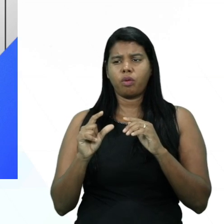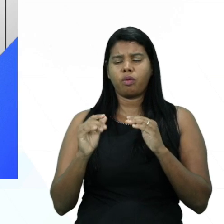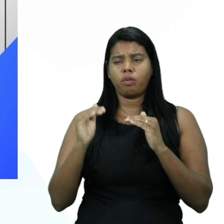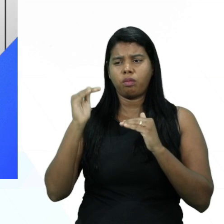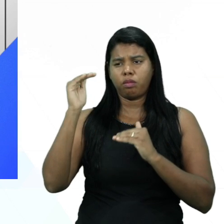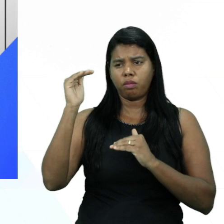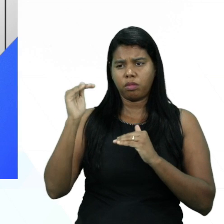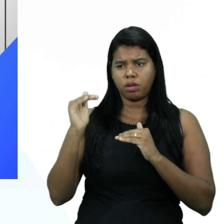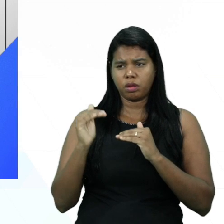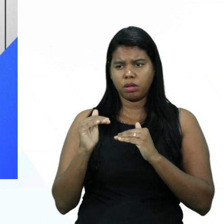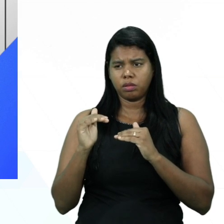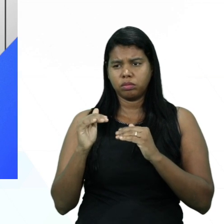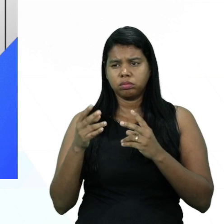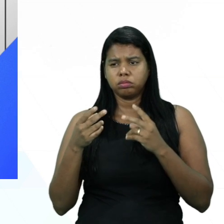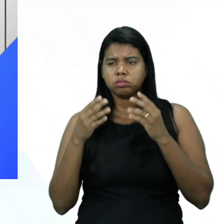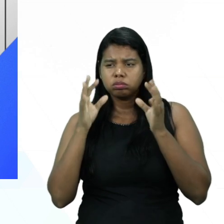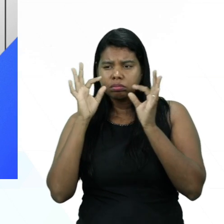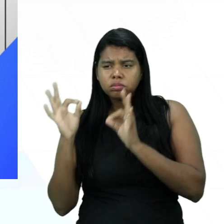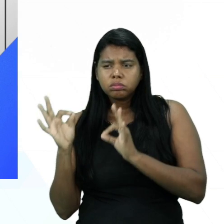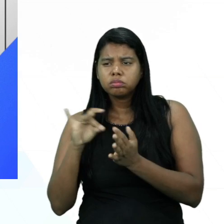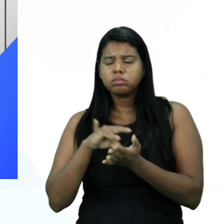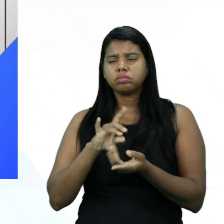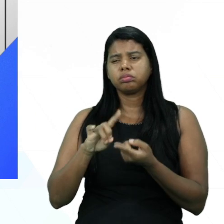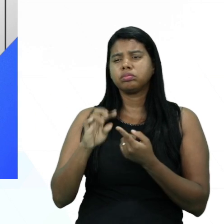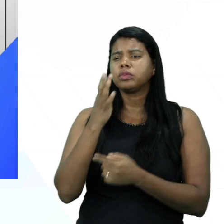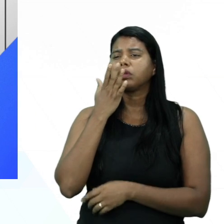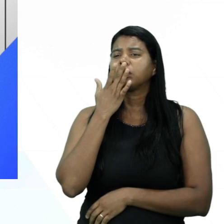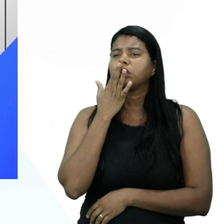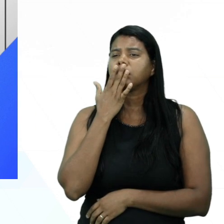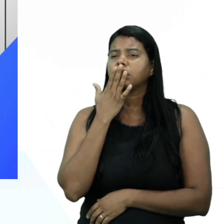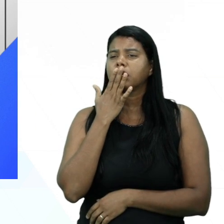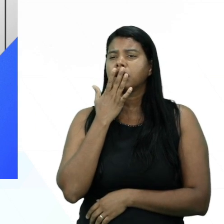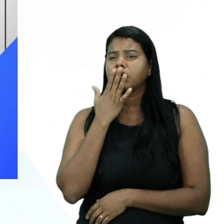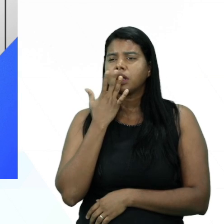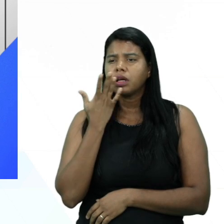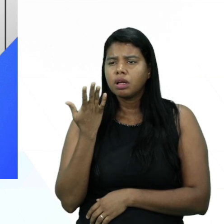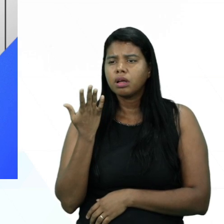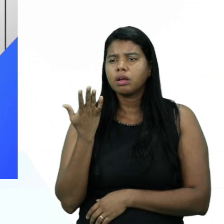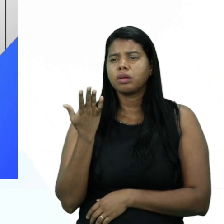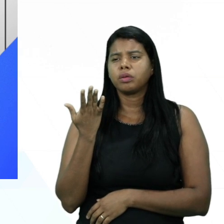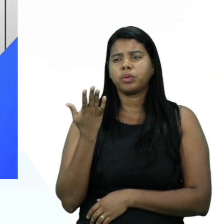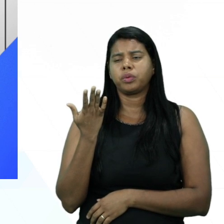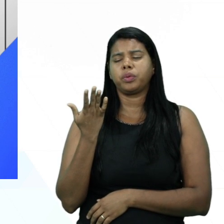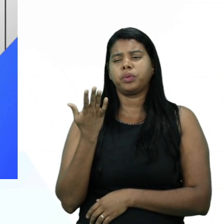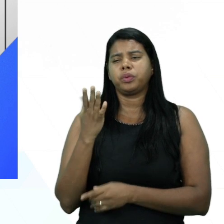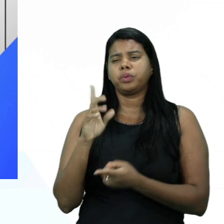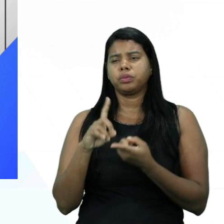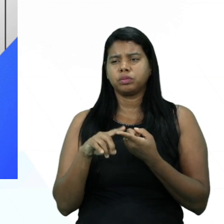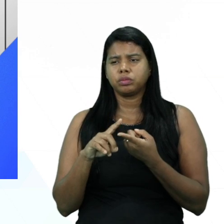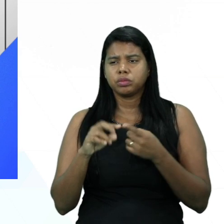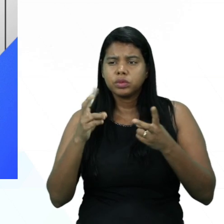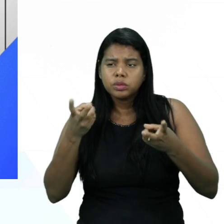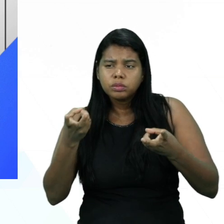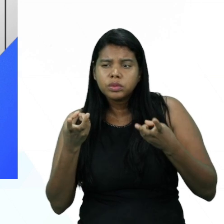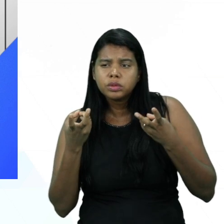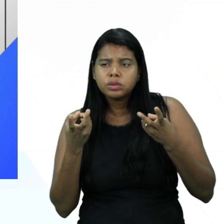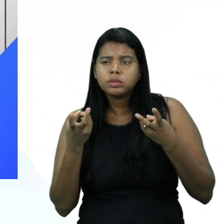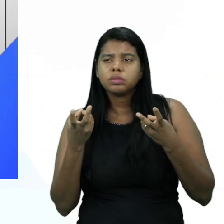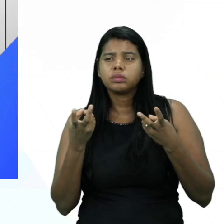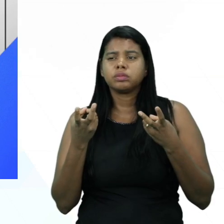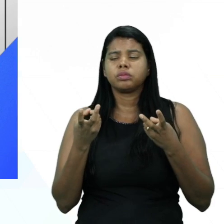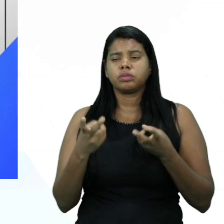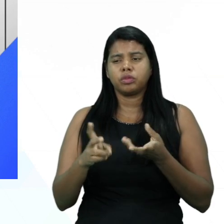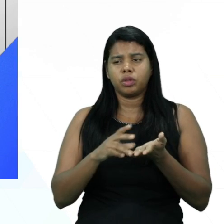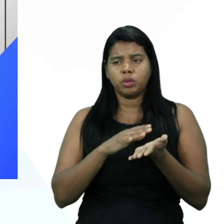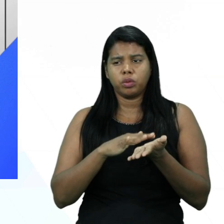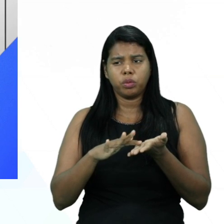mais atenção. Você vai usar a cor, que cores mais vibrantes atraem a atenção. Você vai usar o